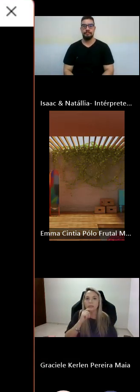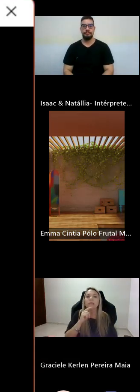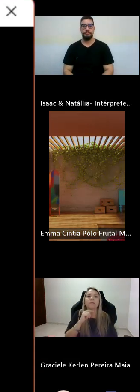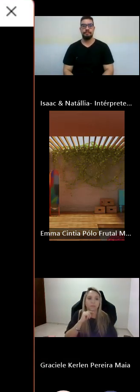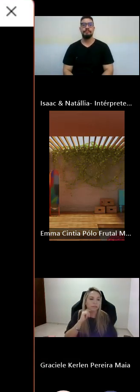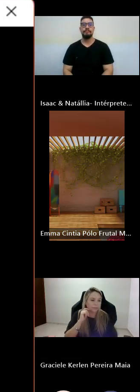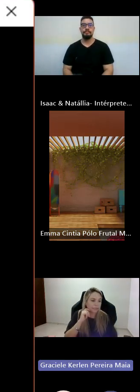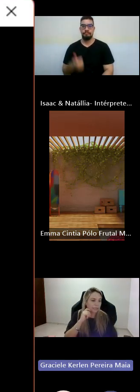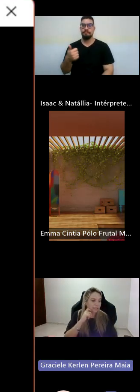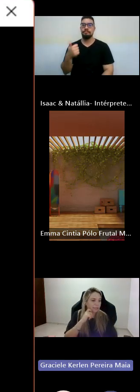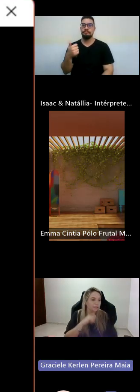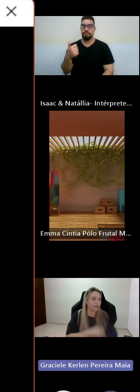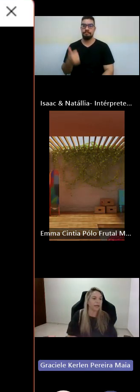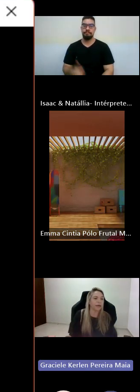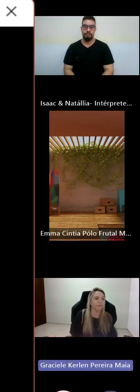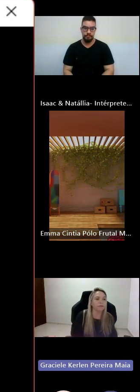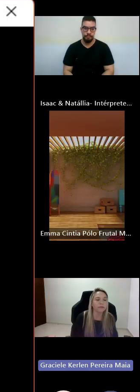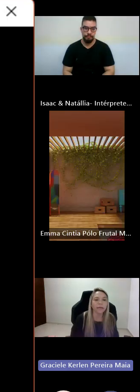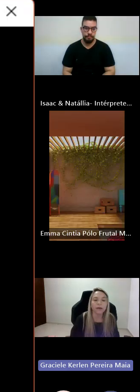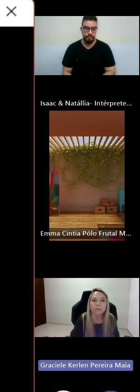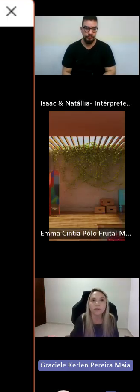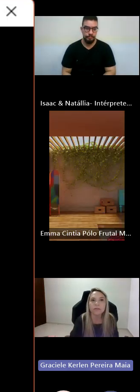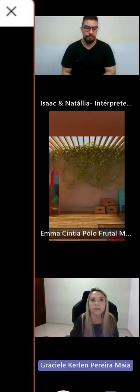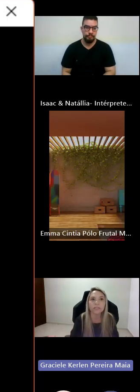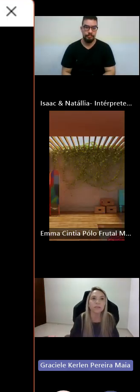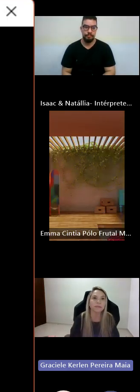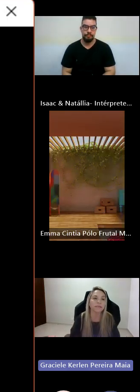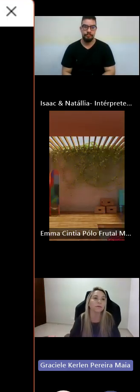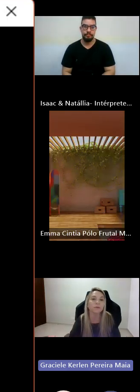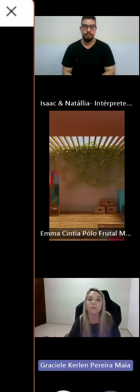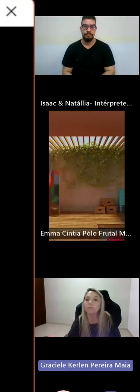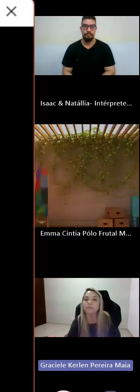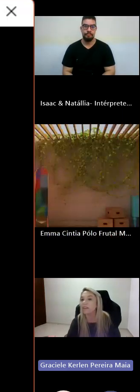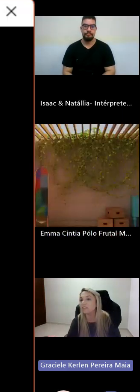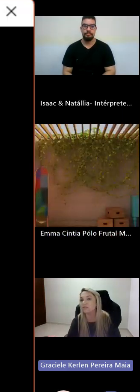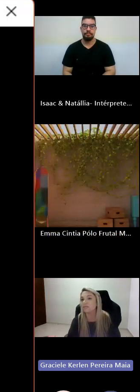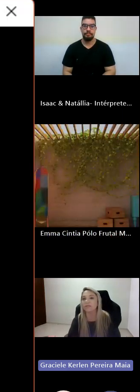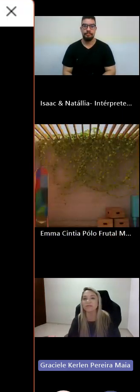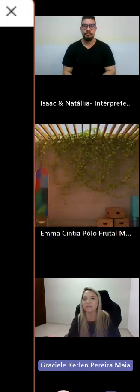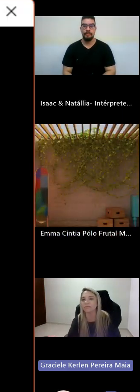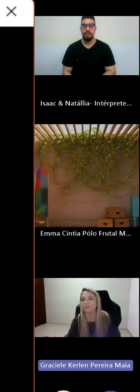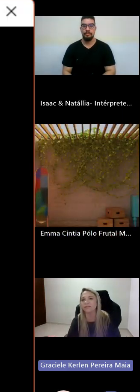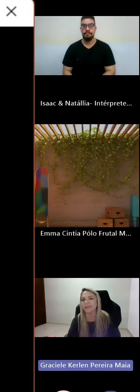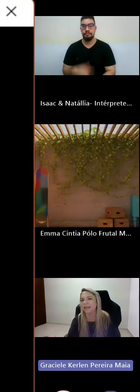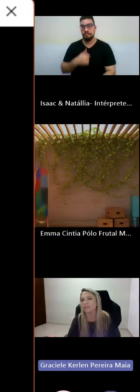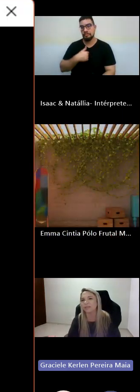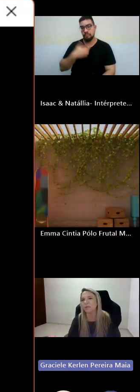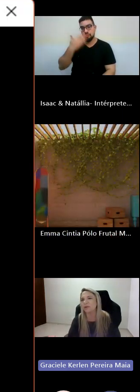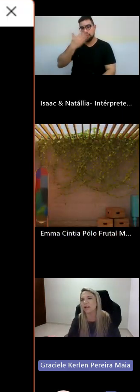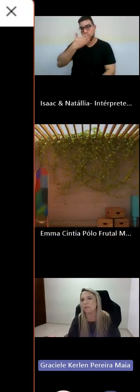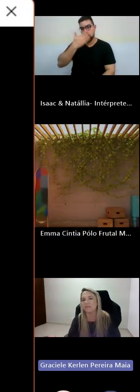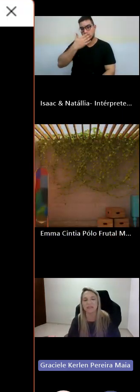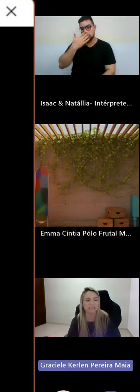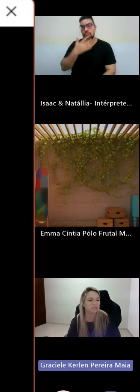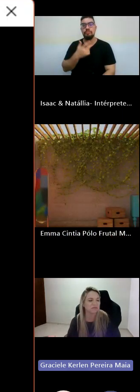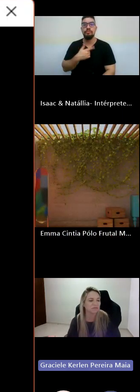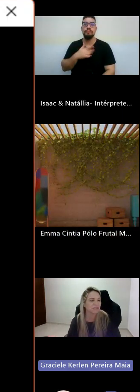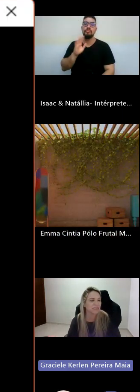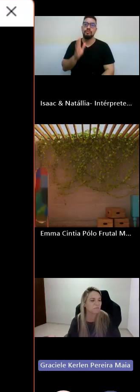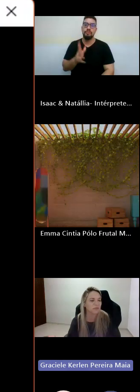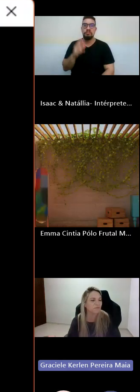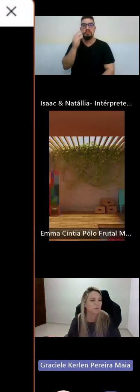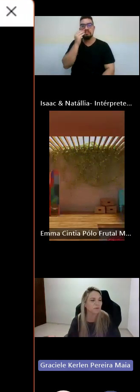Sim, tudo ok. Beleza. Outra coisa, eu não estou me vendo, de verdade, eu já procurei como é que faz